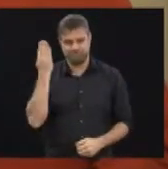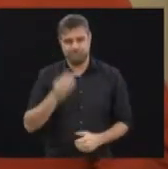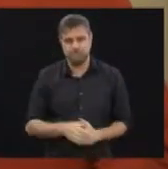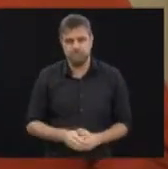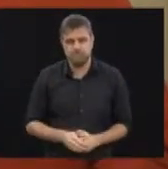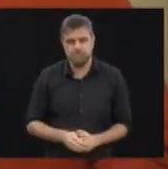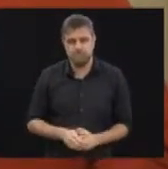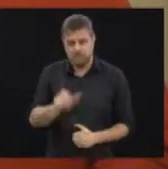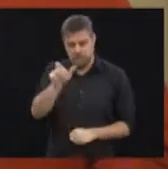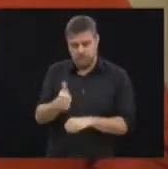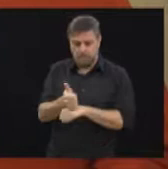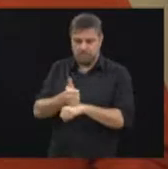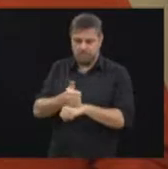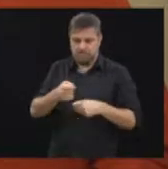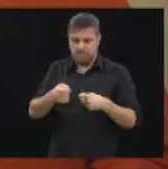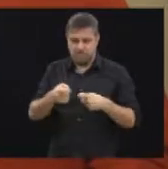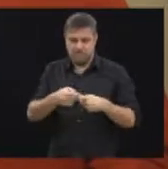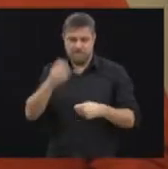o